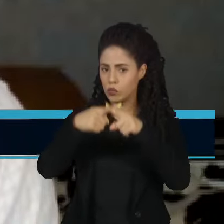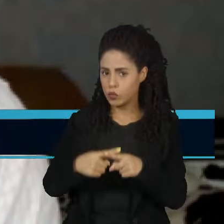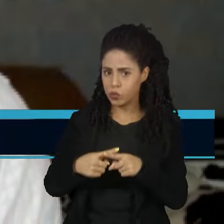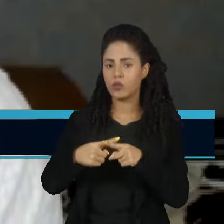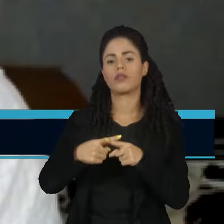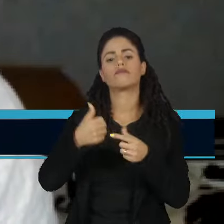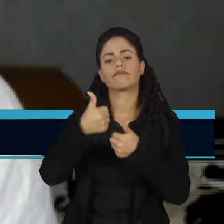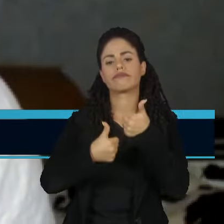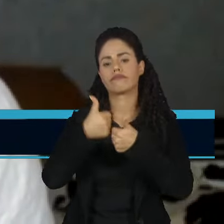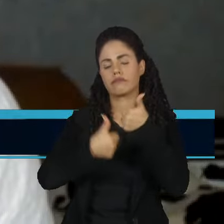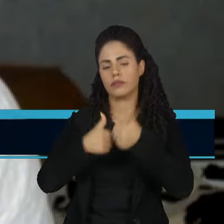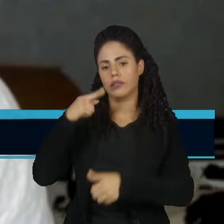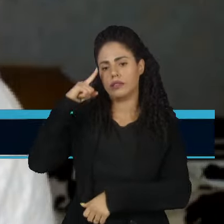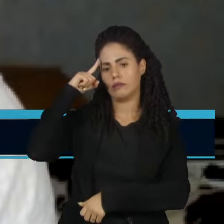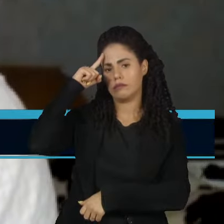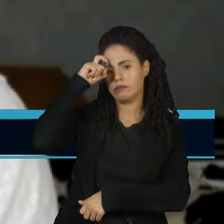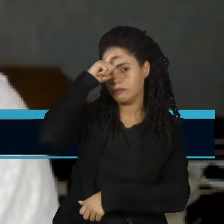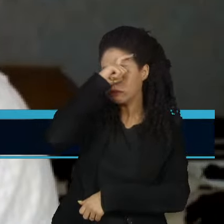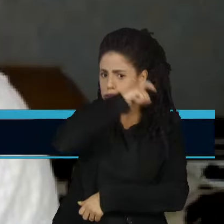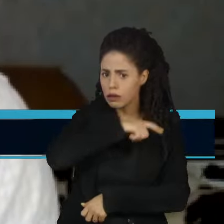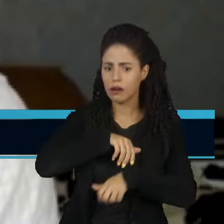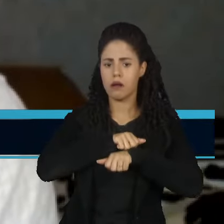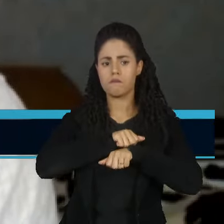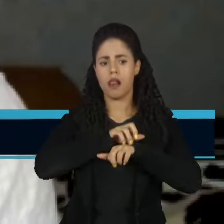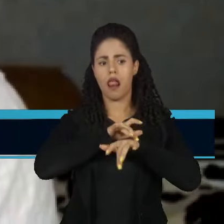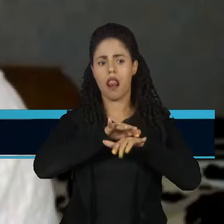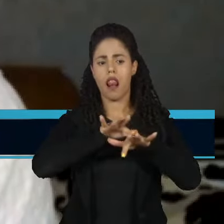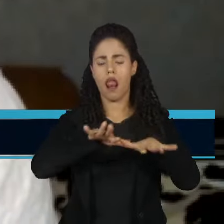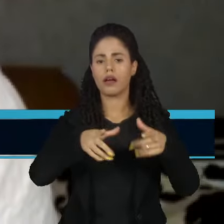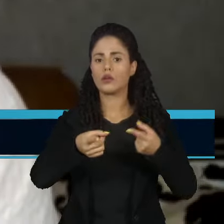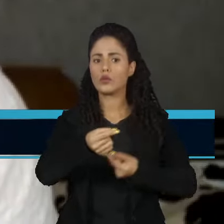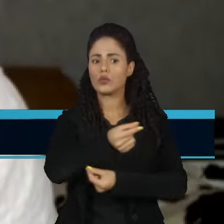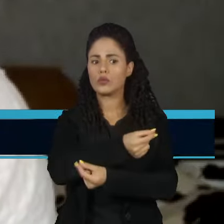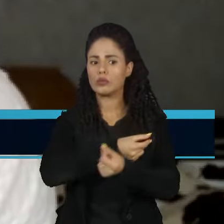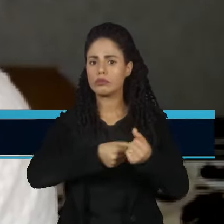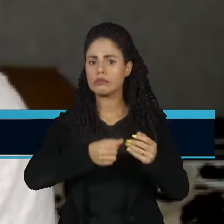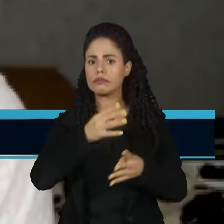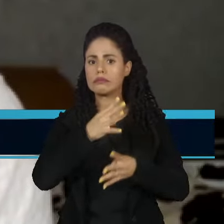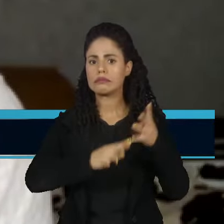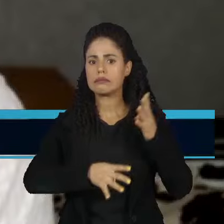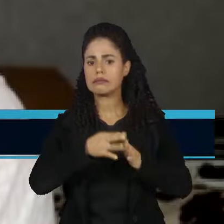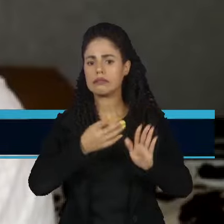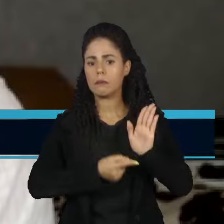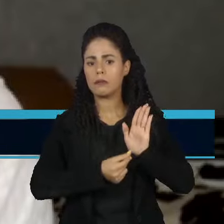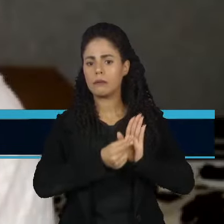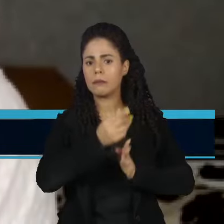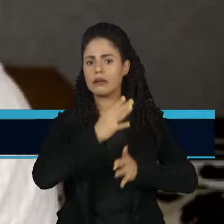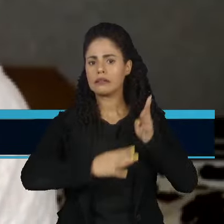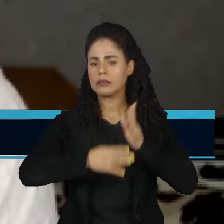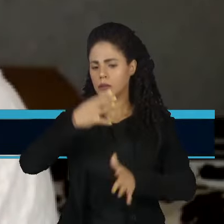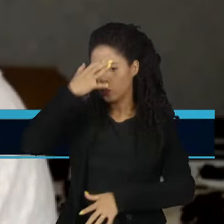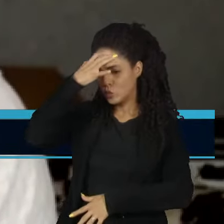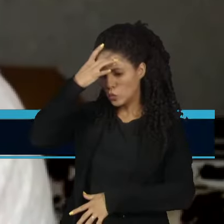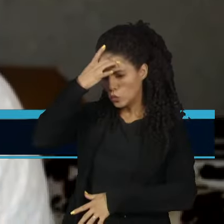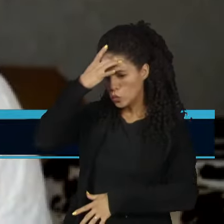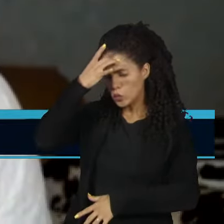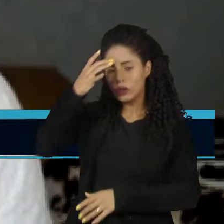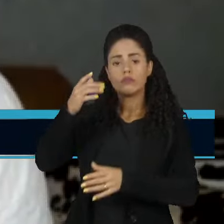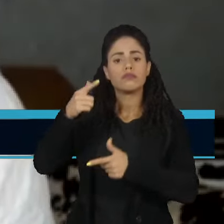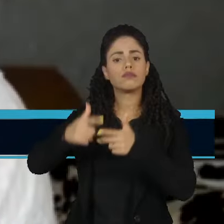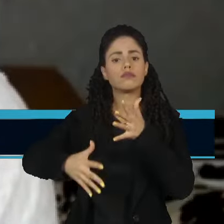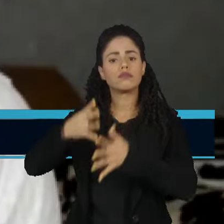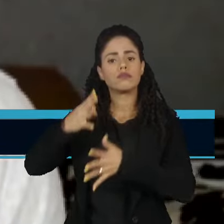epidêmico que começa a interferir no orçamento dos brasileiros mas também na saúde mental desses